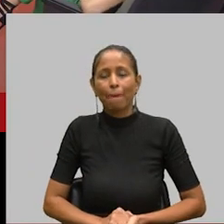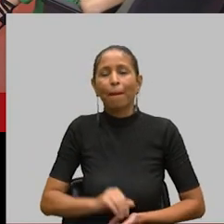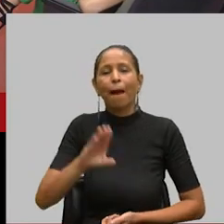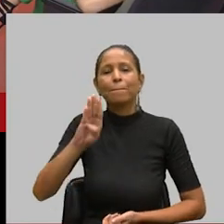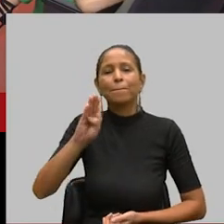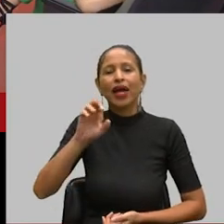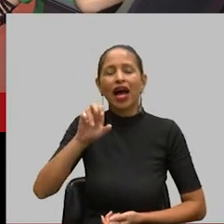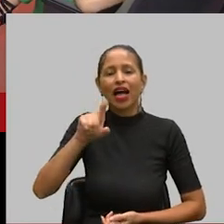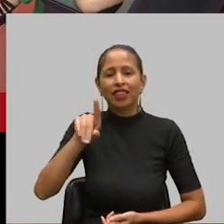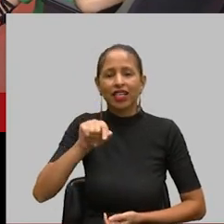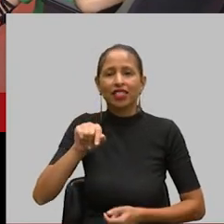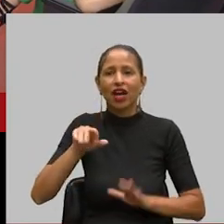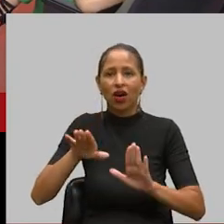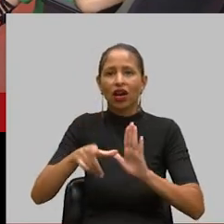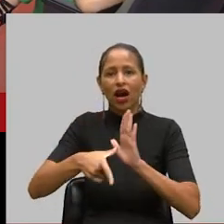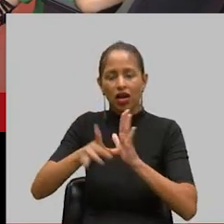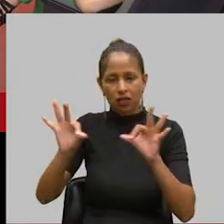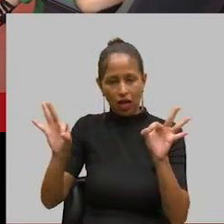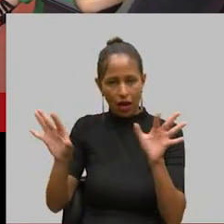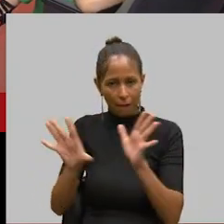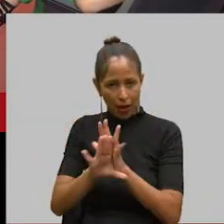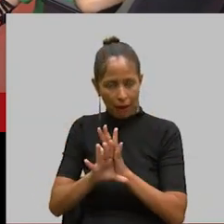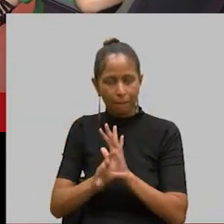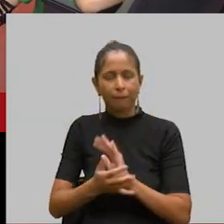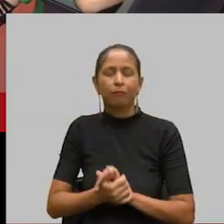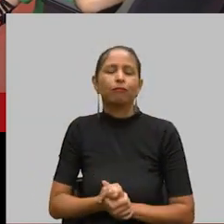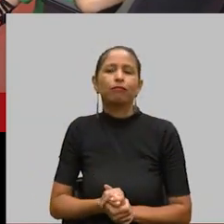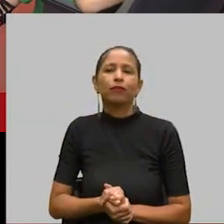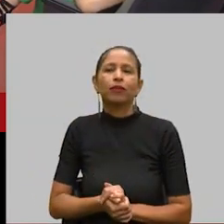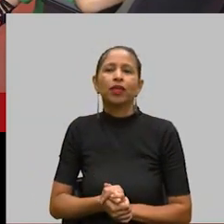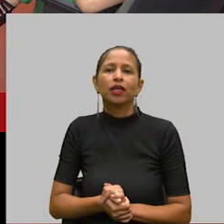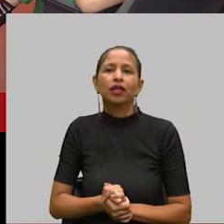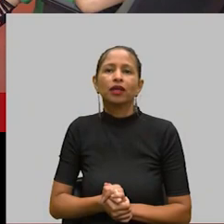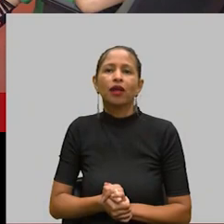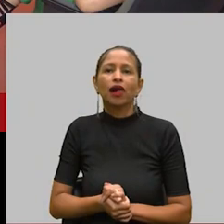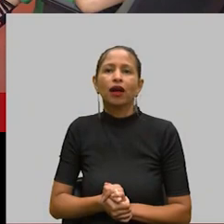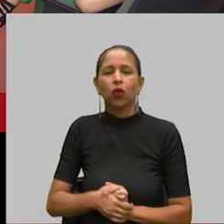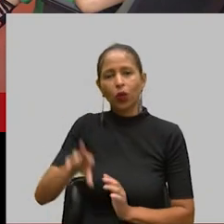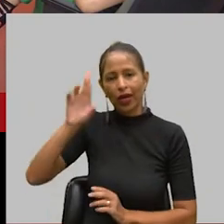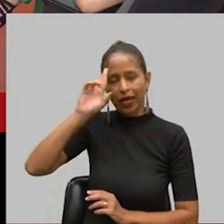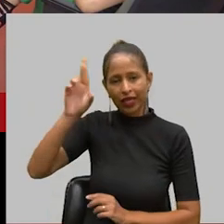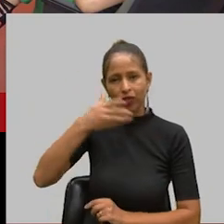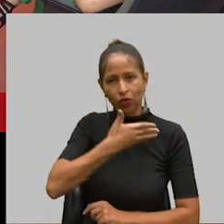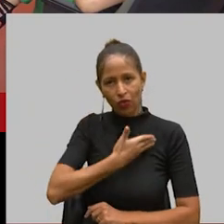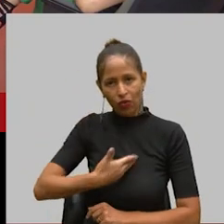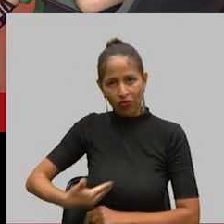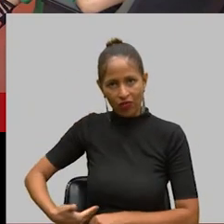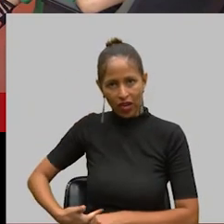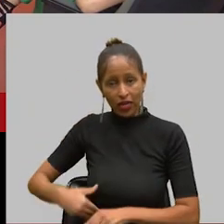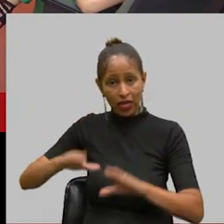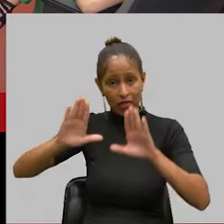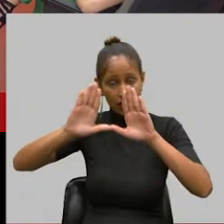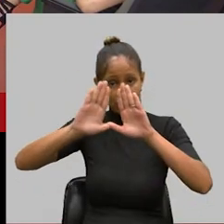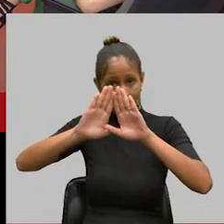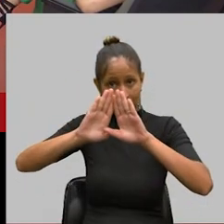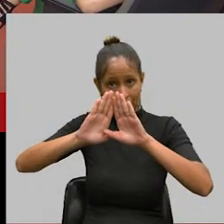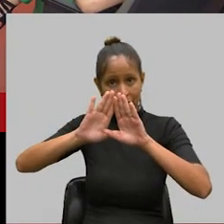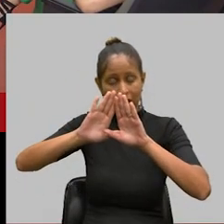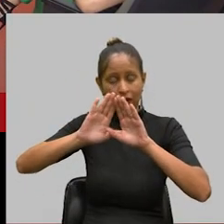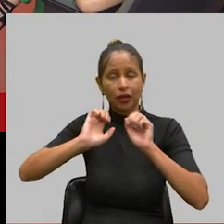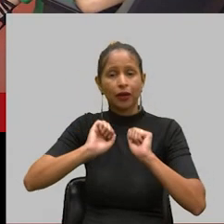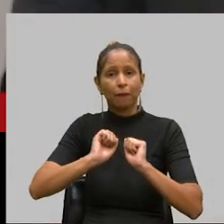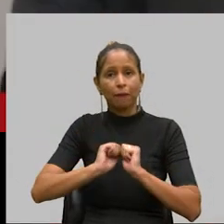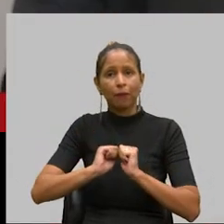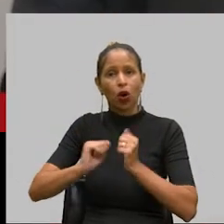Cerqueira pessoal Antes de nós encerrarmos eh o líder do governo aqui na Assembleia Deputado João Magalhães